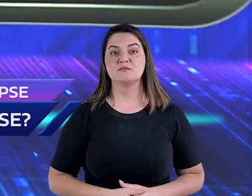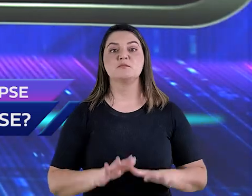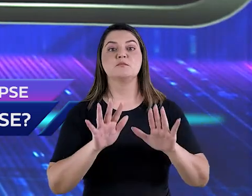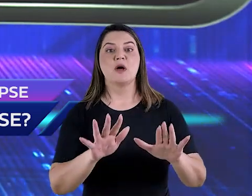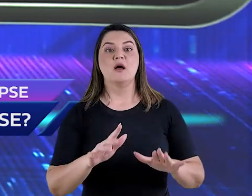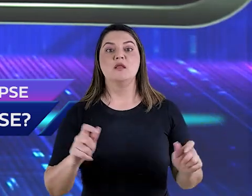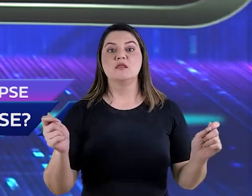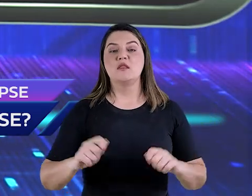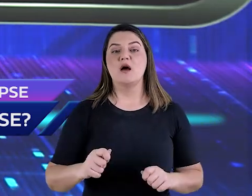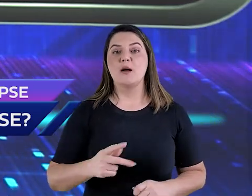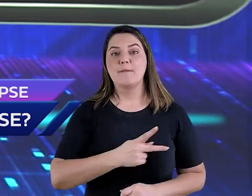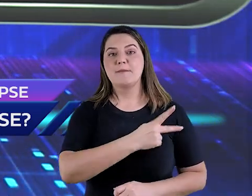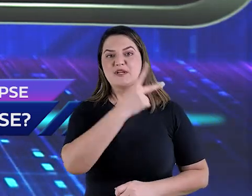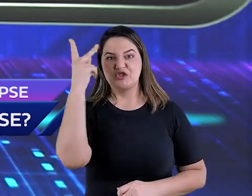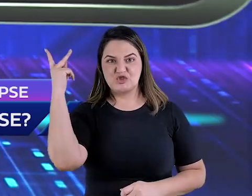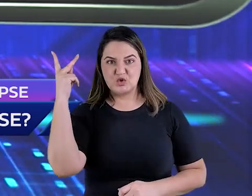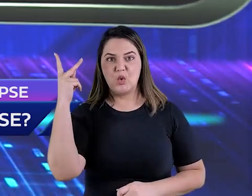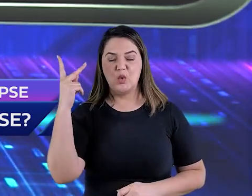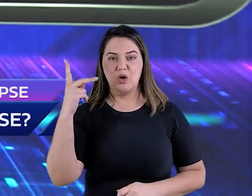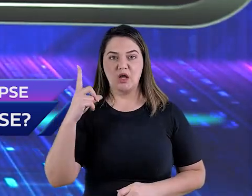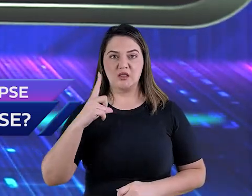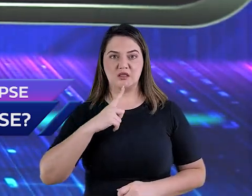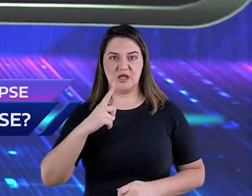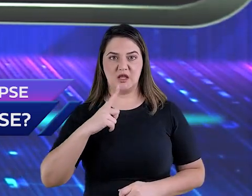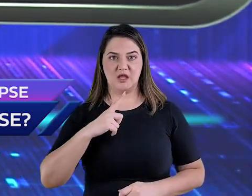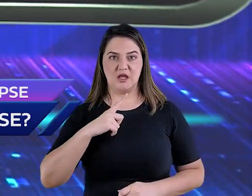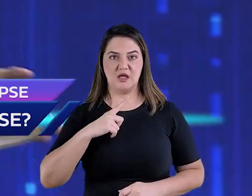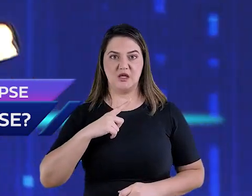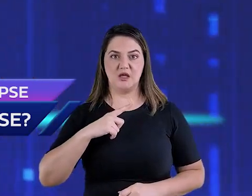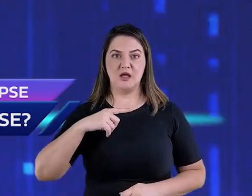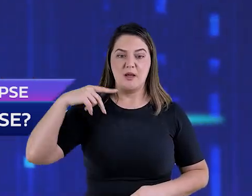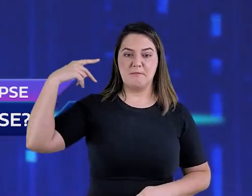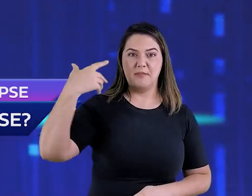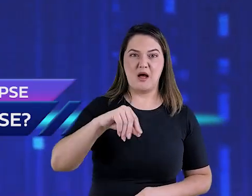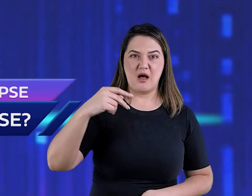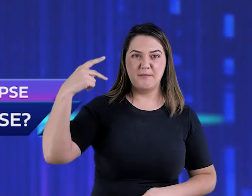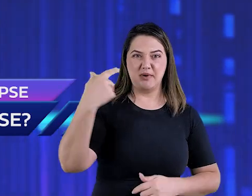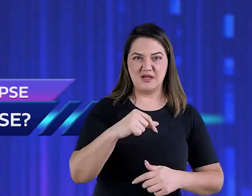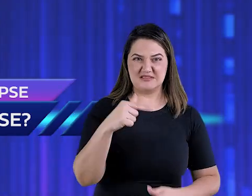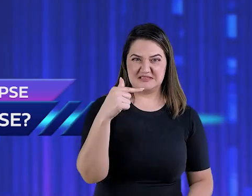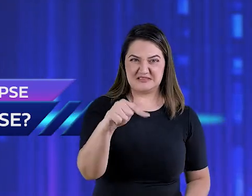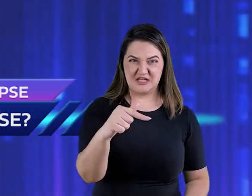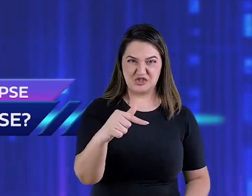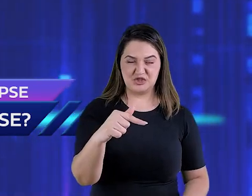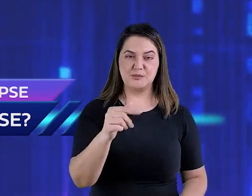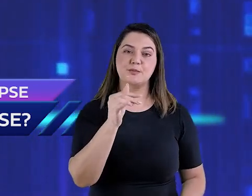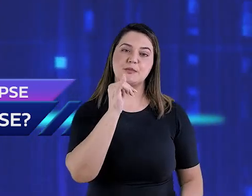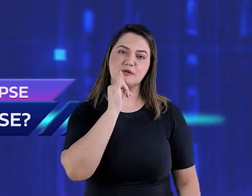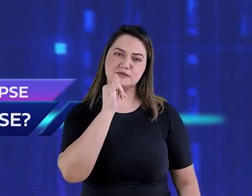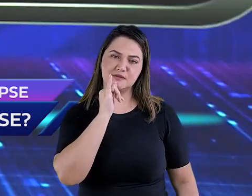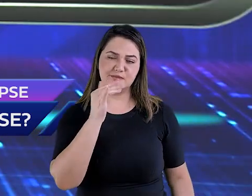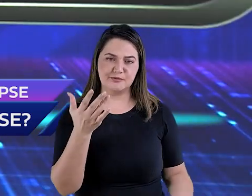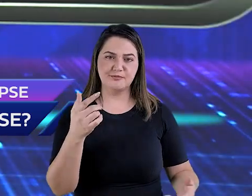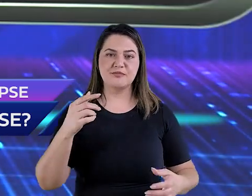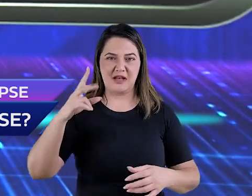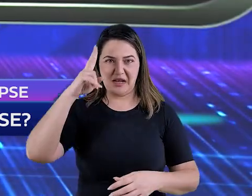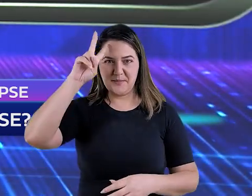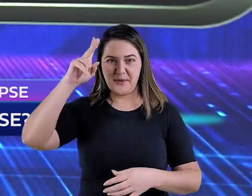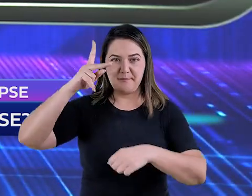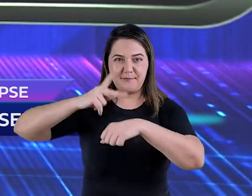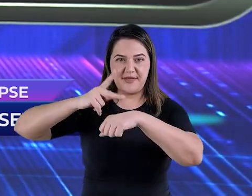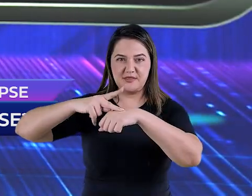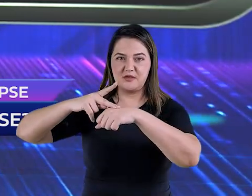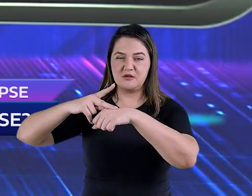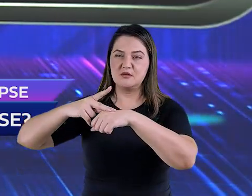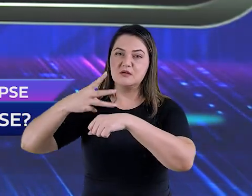Pode uma pessoa sofrer consequência das 7 pragas? Bom, primeiro, que se cair uma pedra de 35